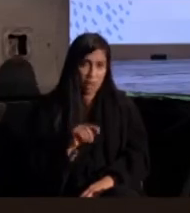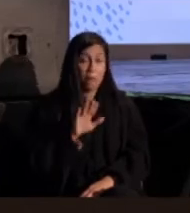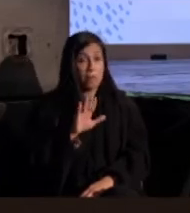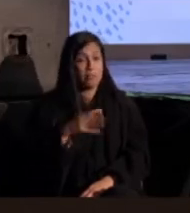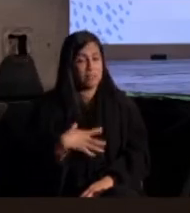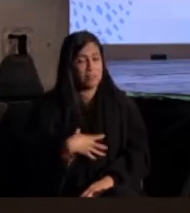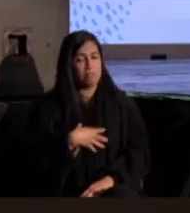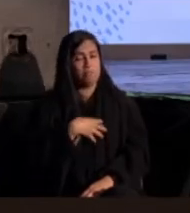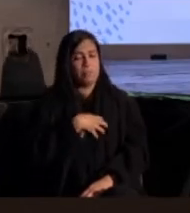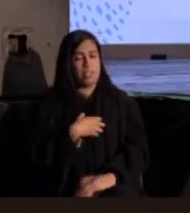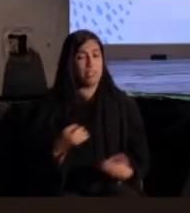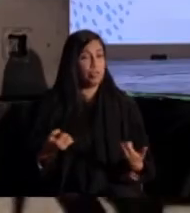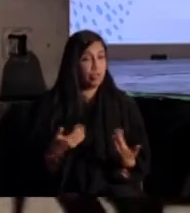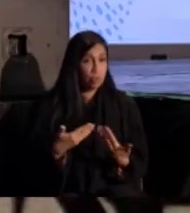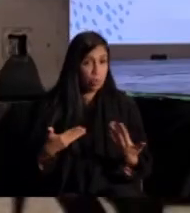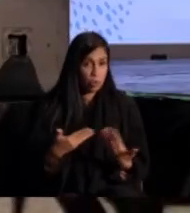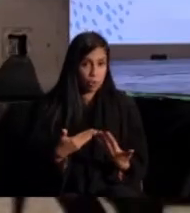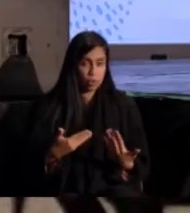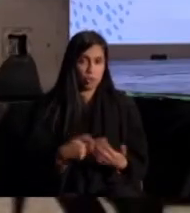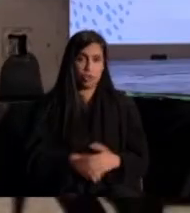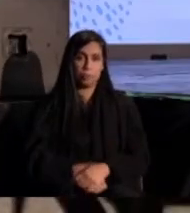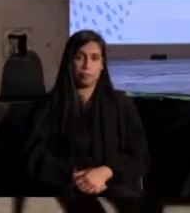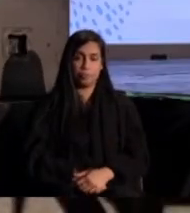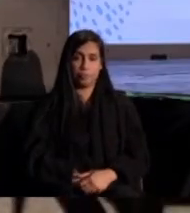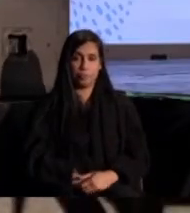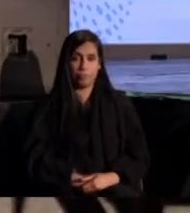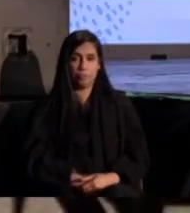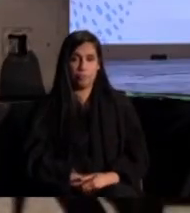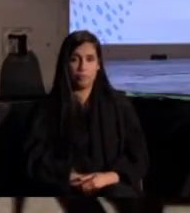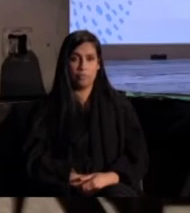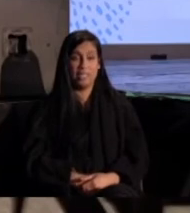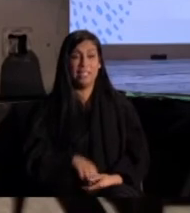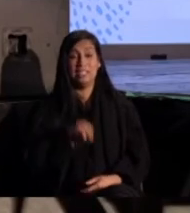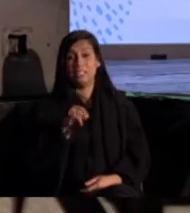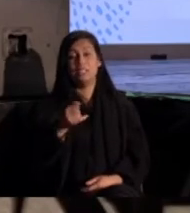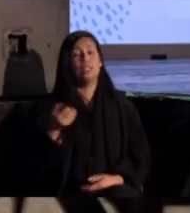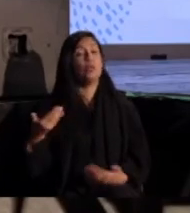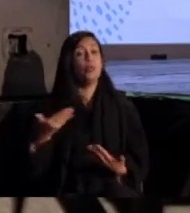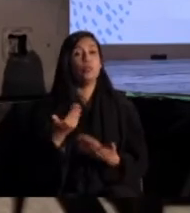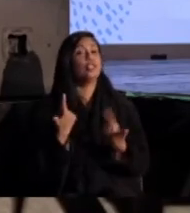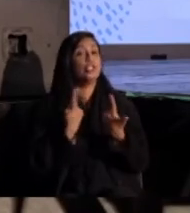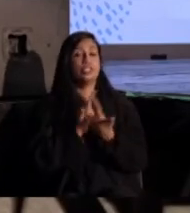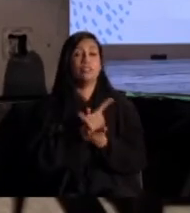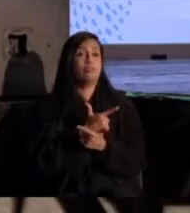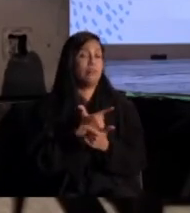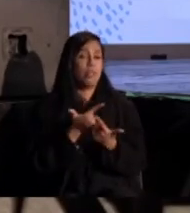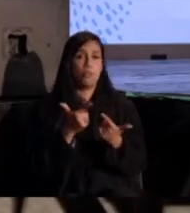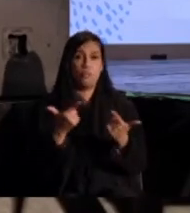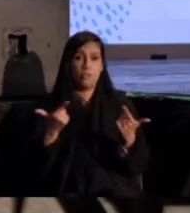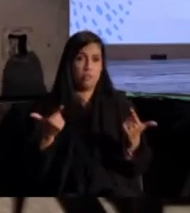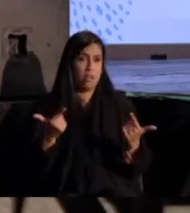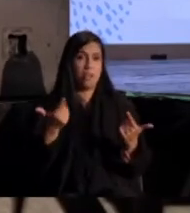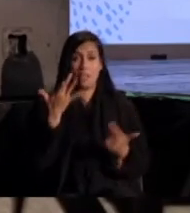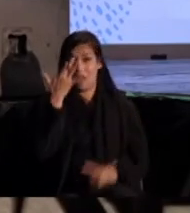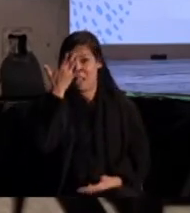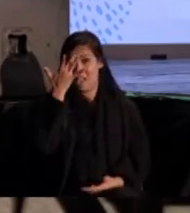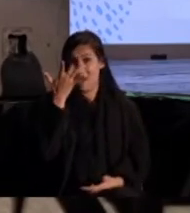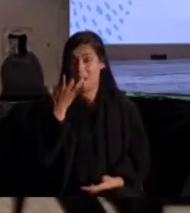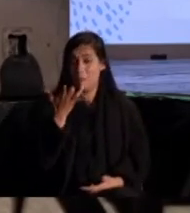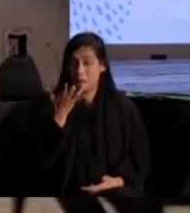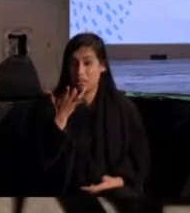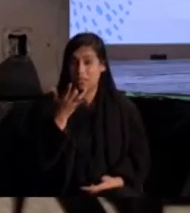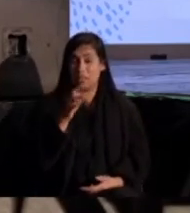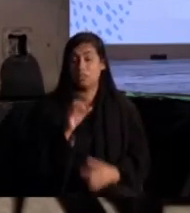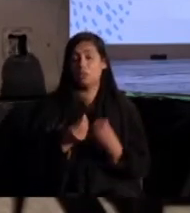qualquer projeto previdenciário, numa ausência de amanhã, numa quase inviabilidade de manutenção